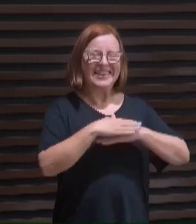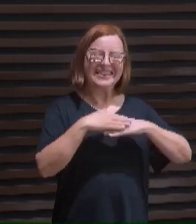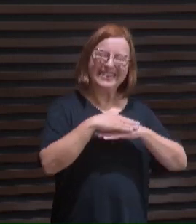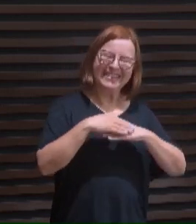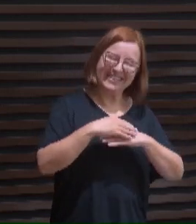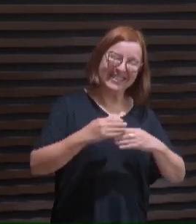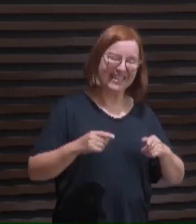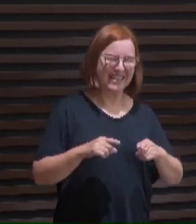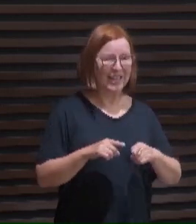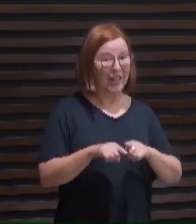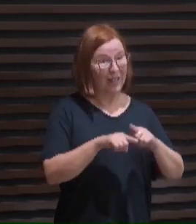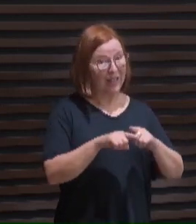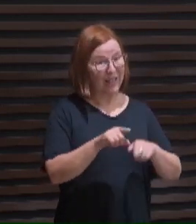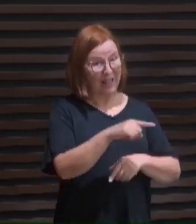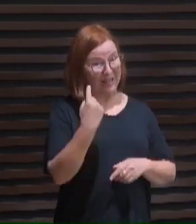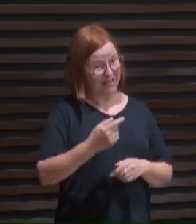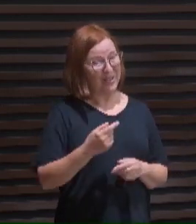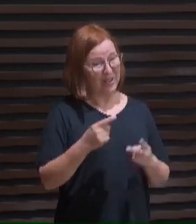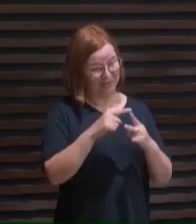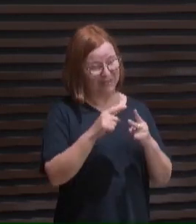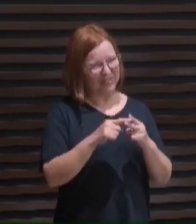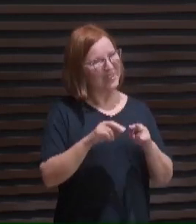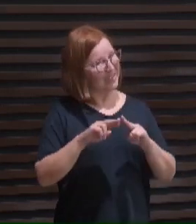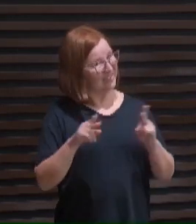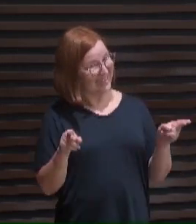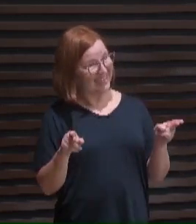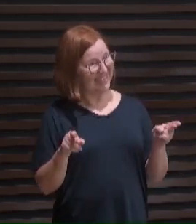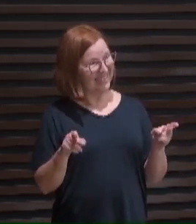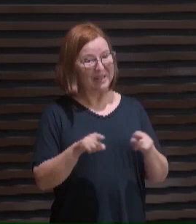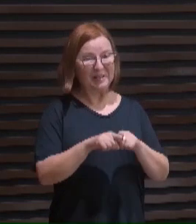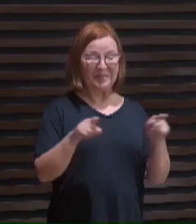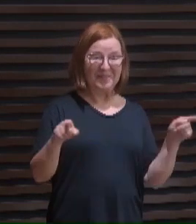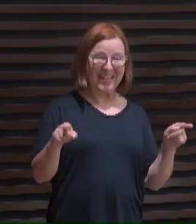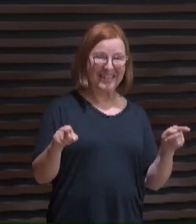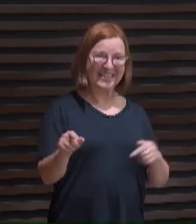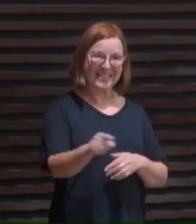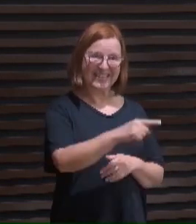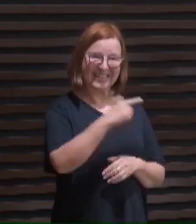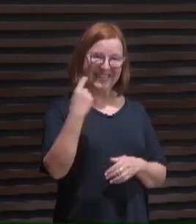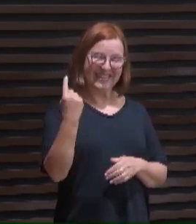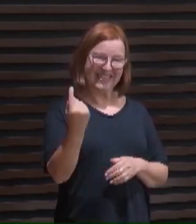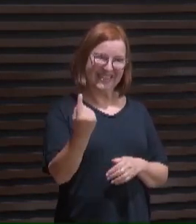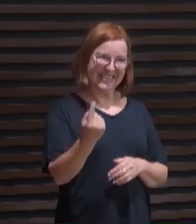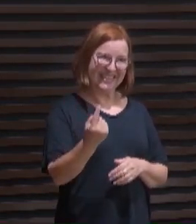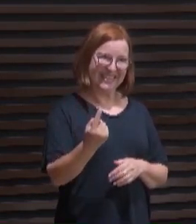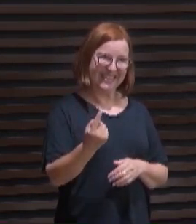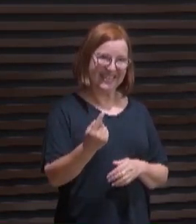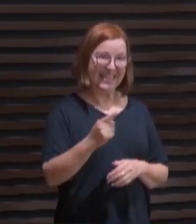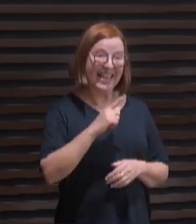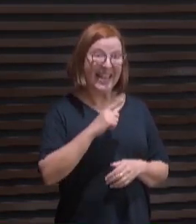burilada. E tem tantas diferenças, mas nós tivemos um